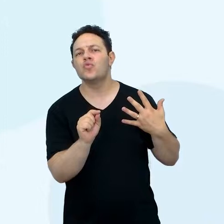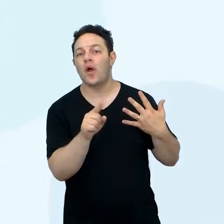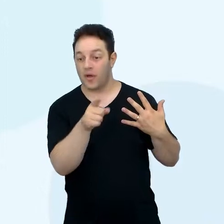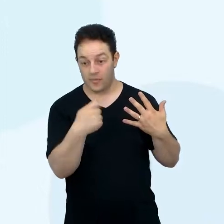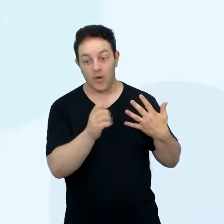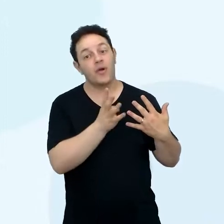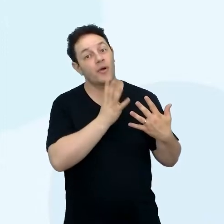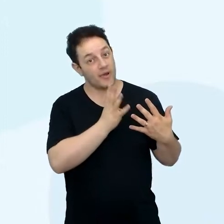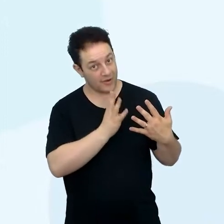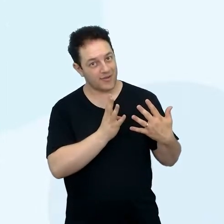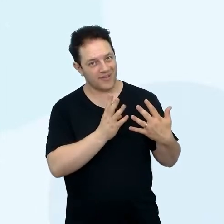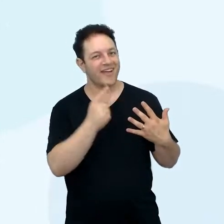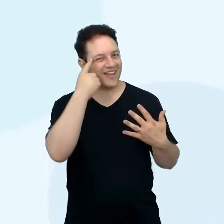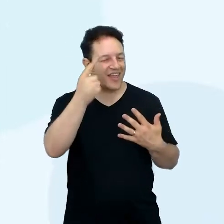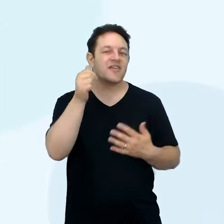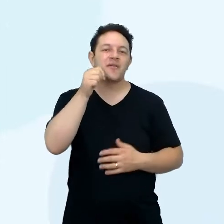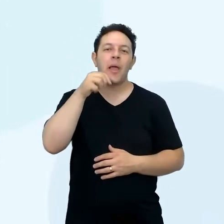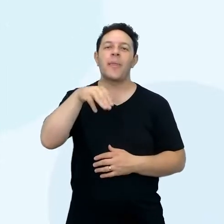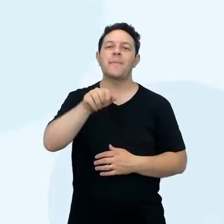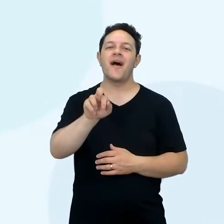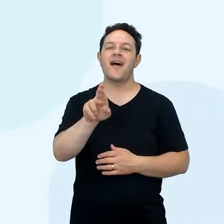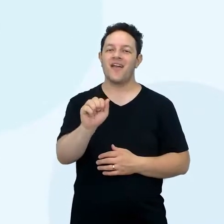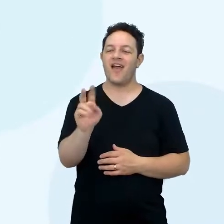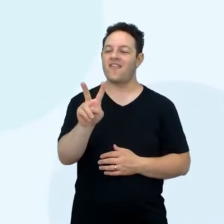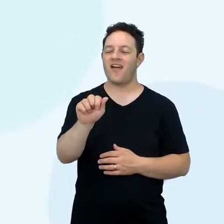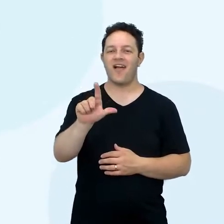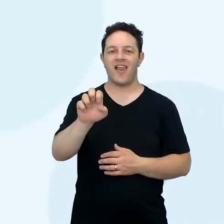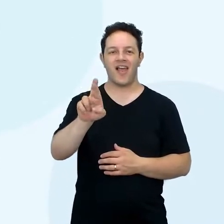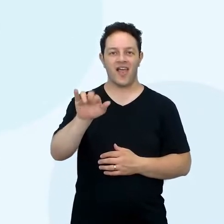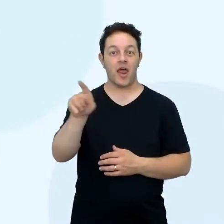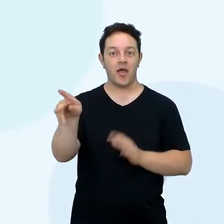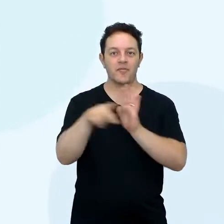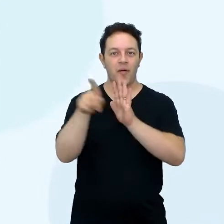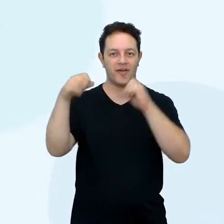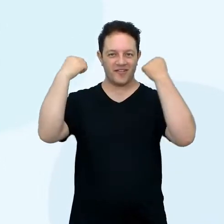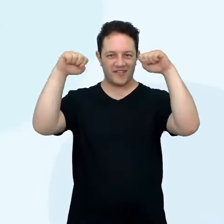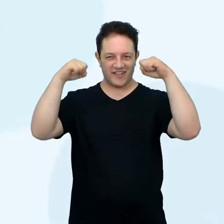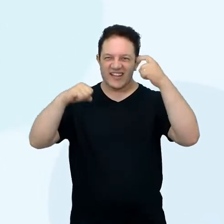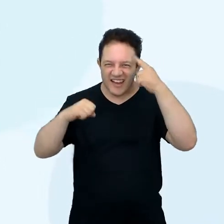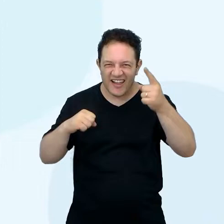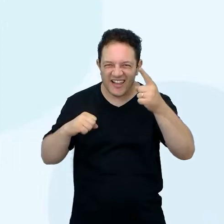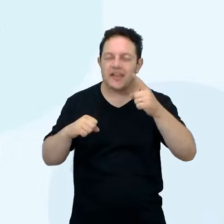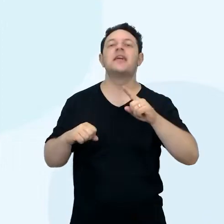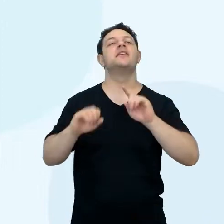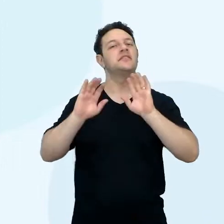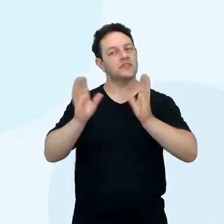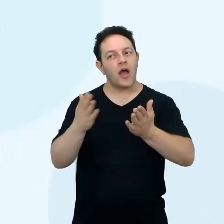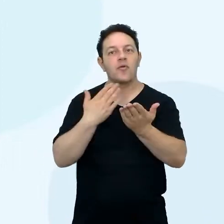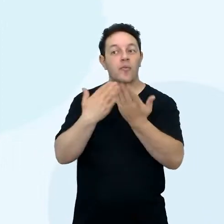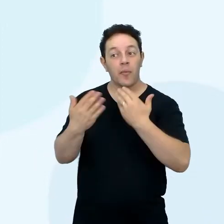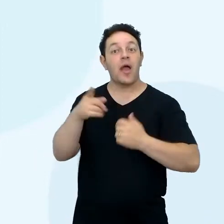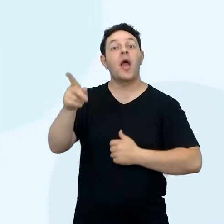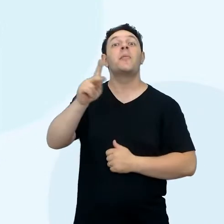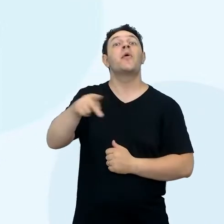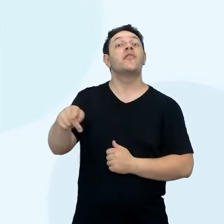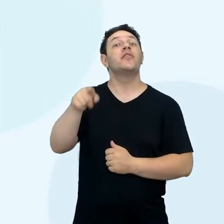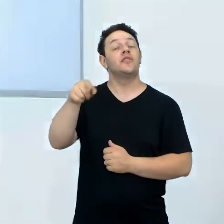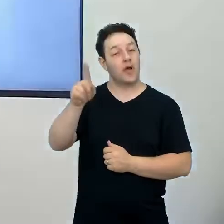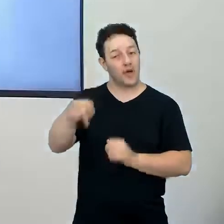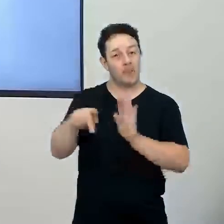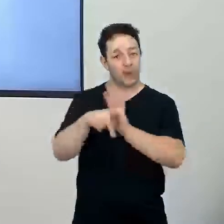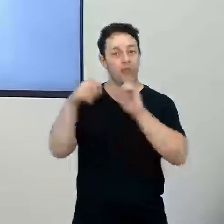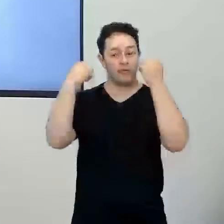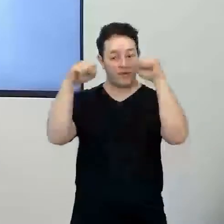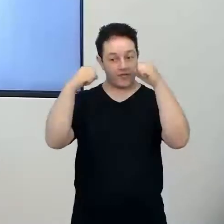algumas características com a professora Mara Valéria, que é professora de Educação Física. Lembra dela? Sim, é formada em Educação Física e também